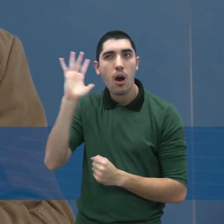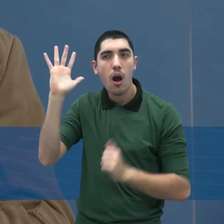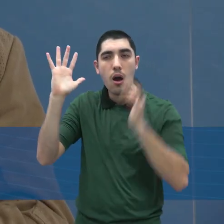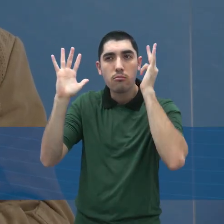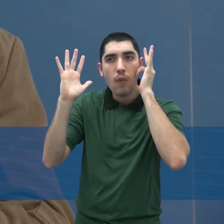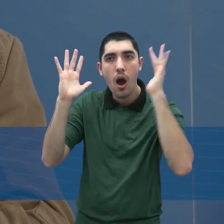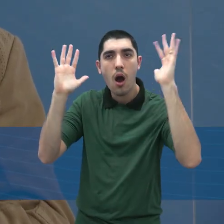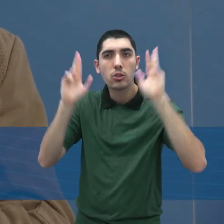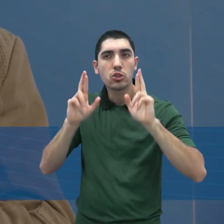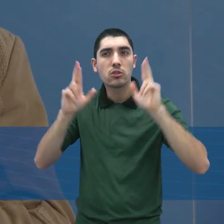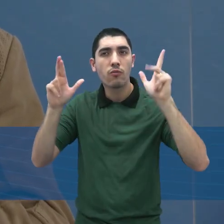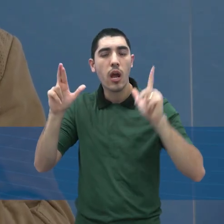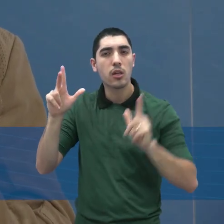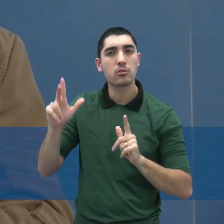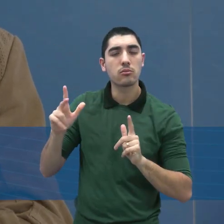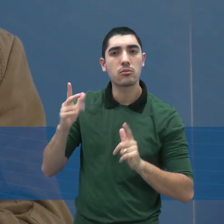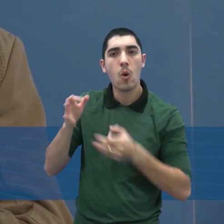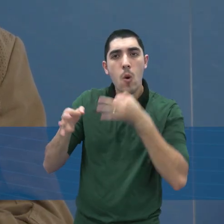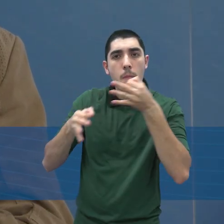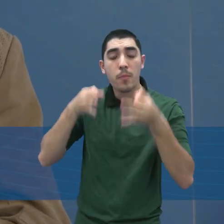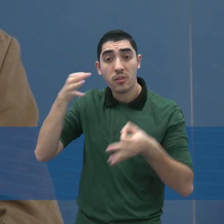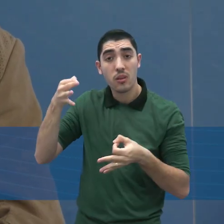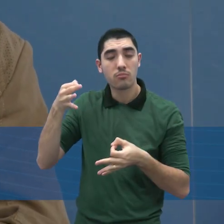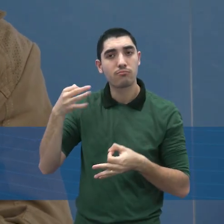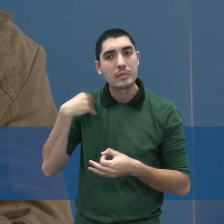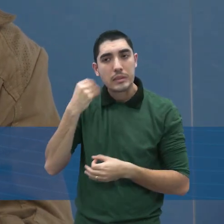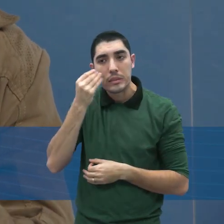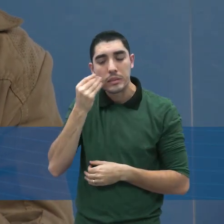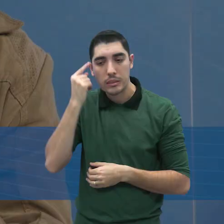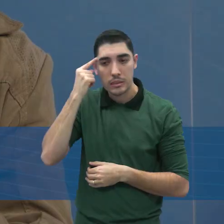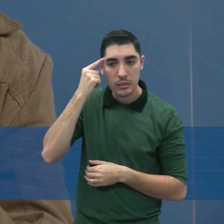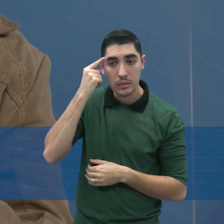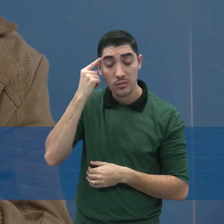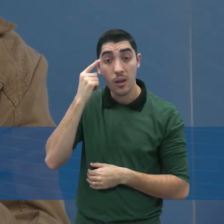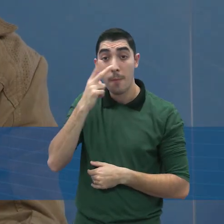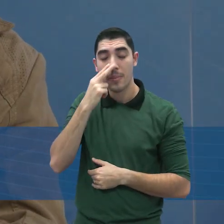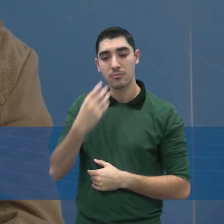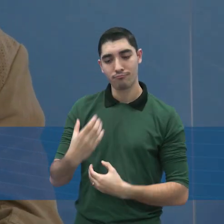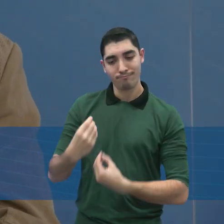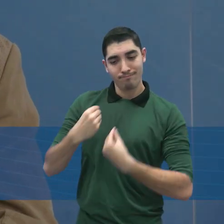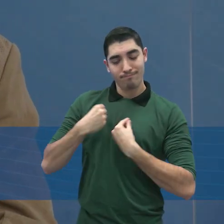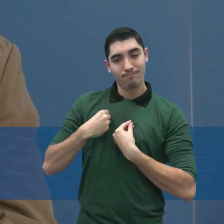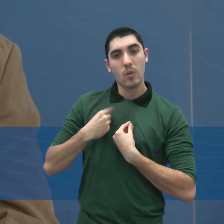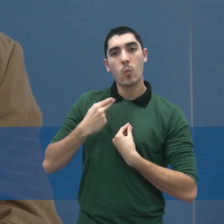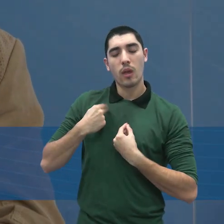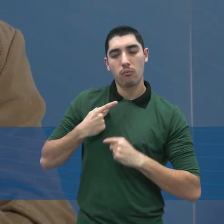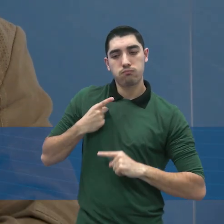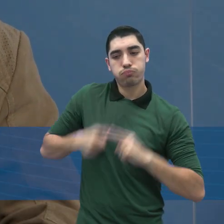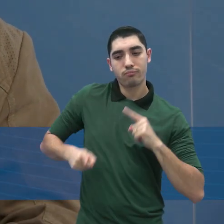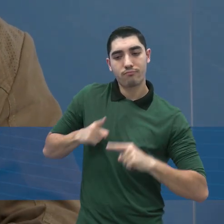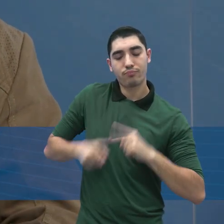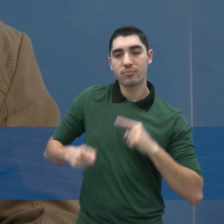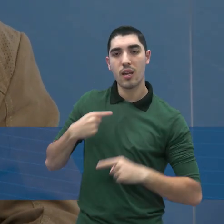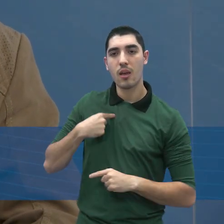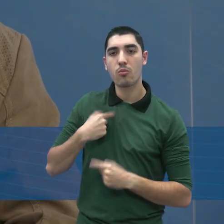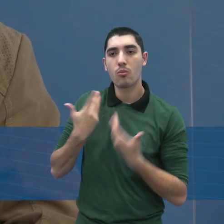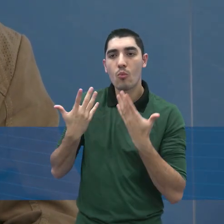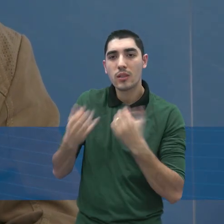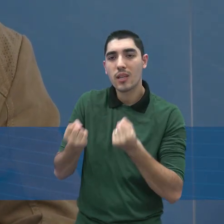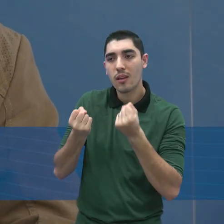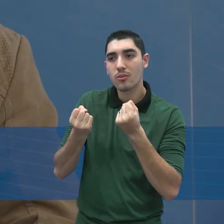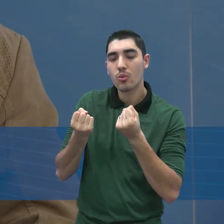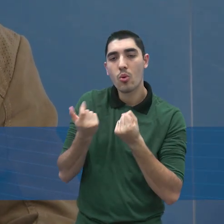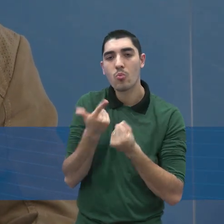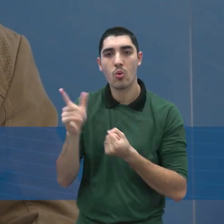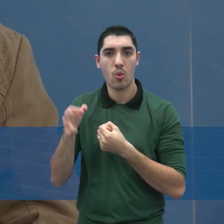formas de pensamento, e você fica tão nisso que acho que impede realmente você ver o novo. Porque realmente, se